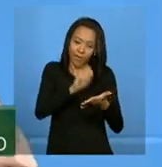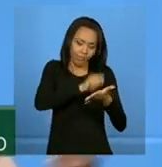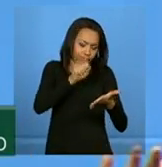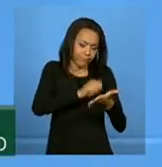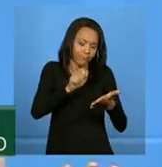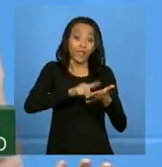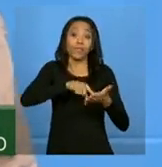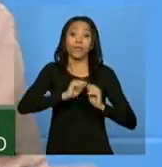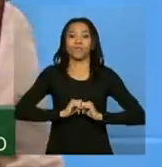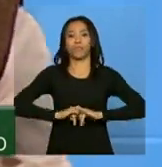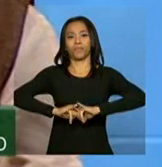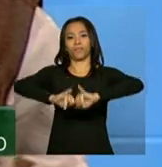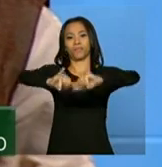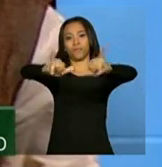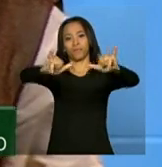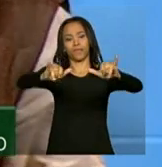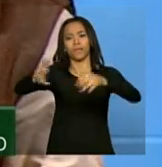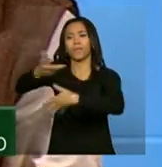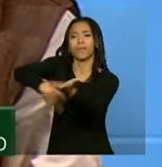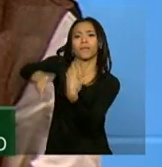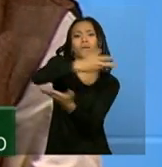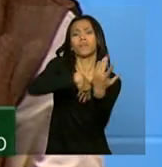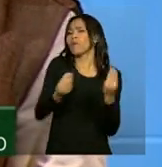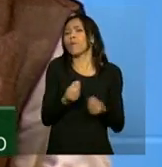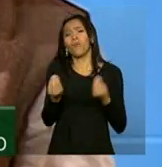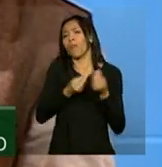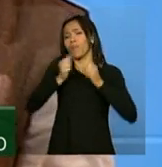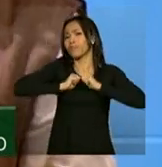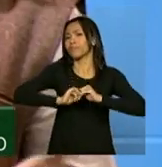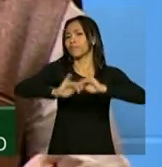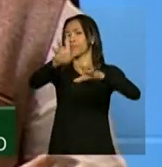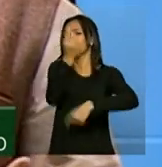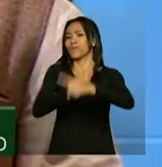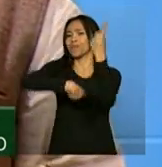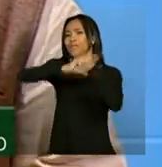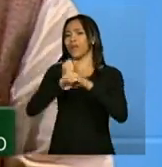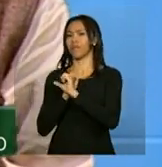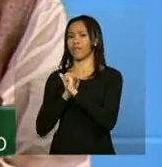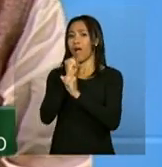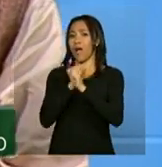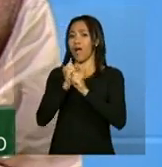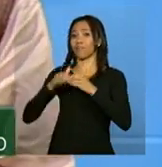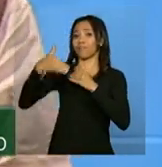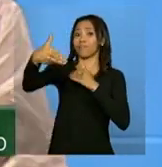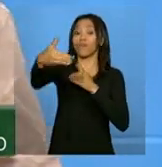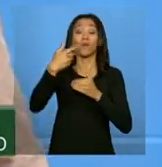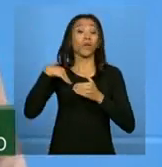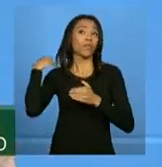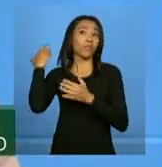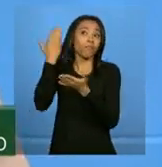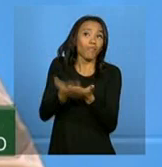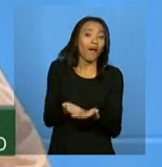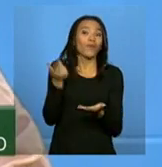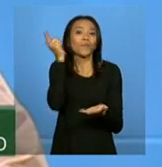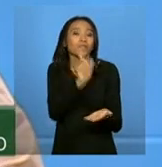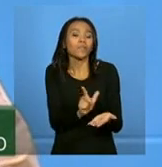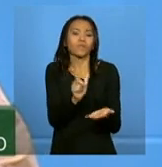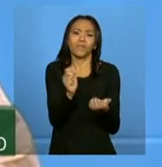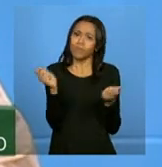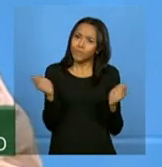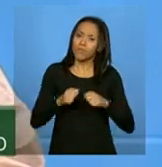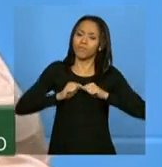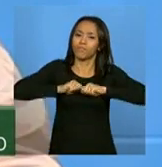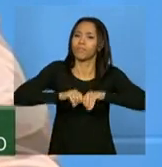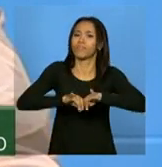e compartilhadas. Como que nós podemos, então, multiplicar esse sucesso nos próximos anos? O que nós atingimos até agora? Como nós podemos